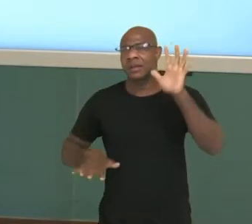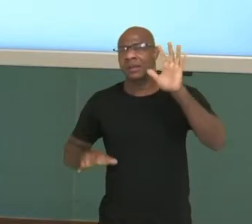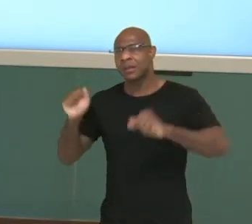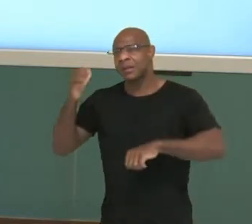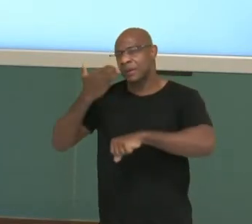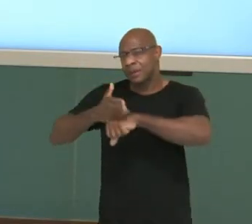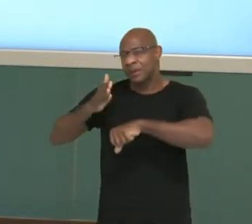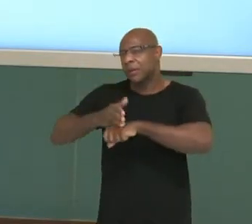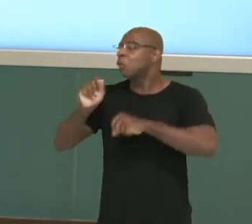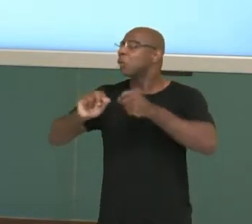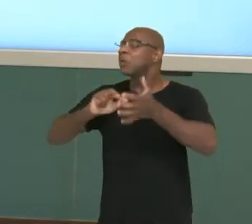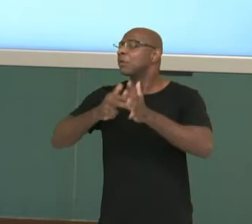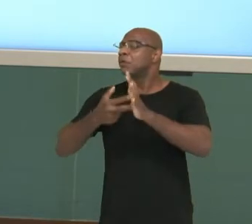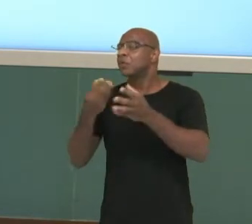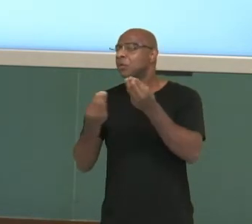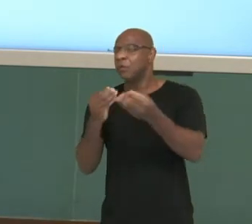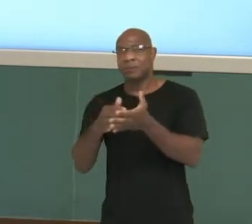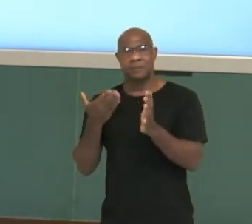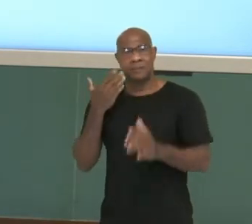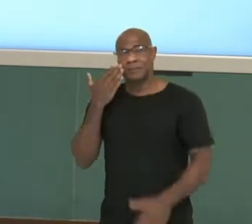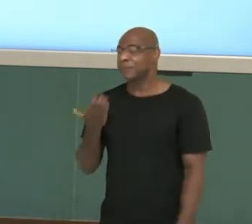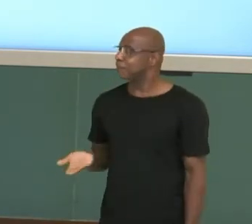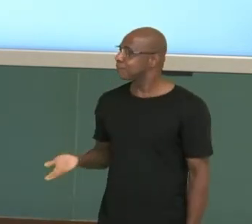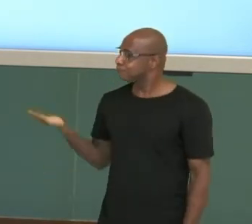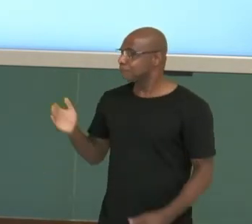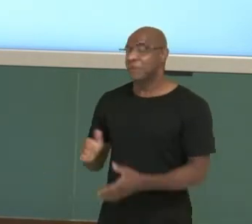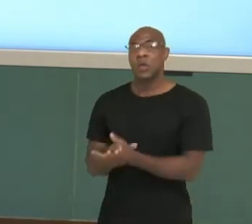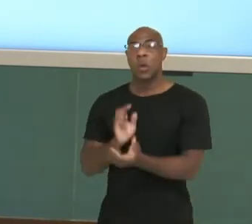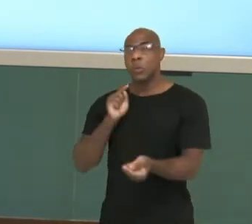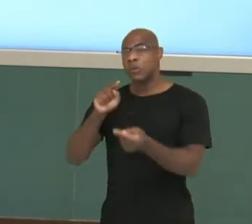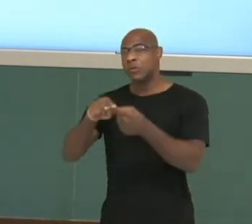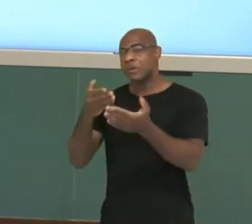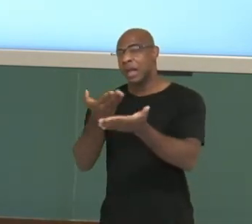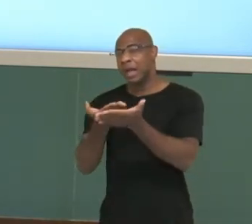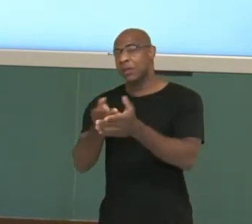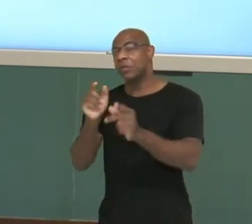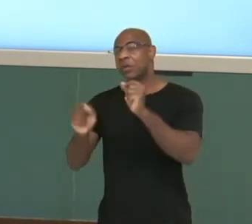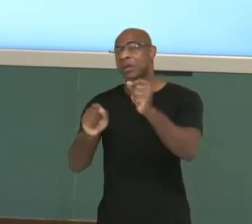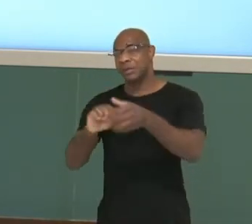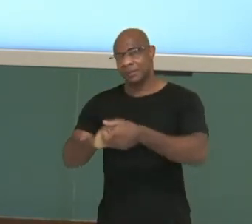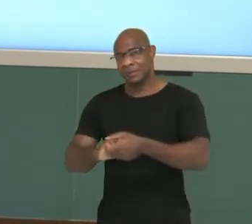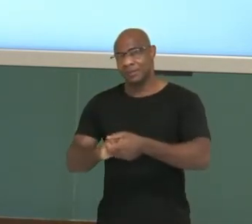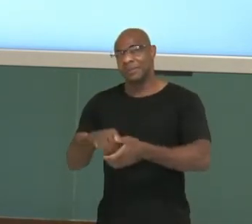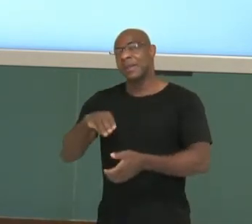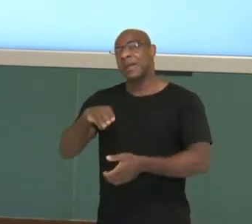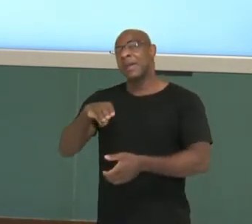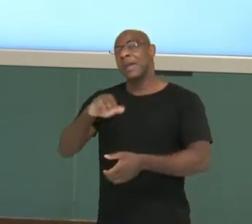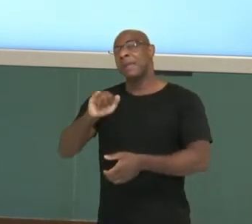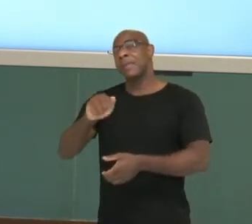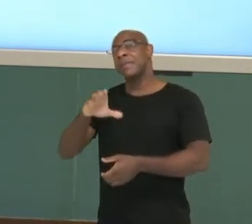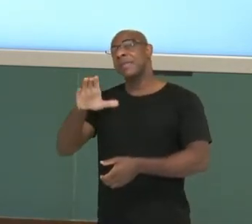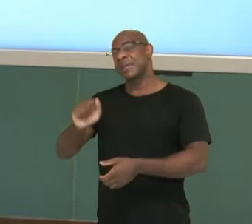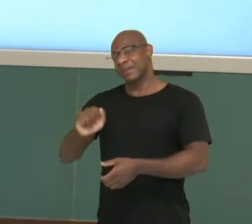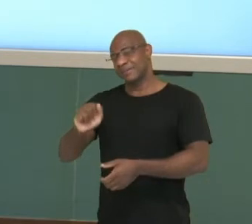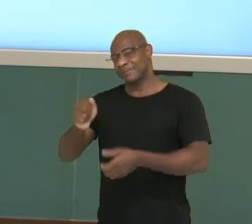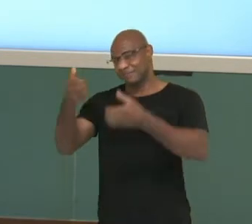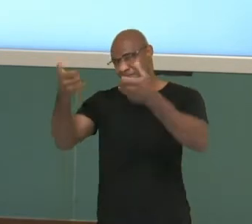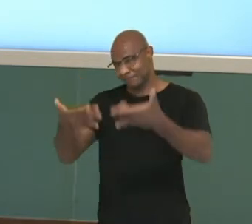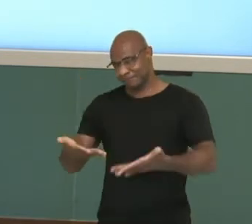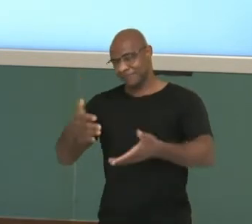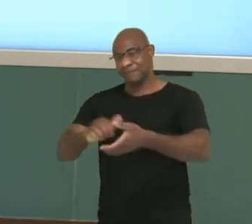prática. Então, o objetivo da aula de hoje é falar sobre mímica.